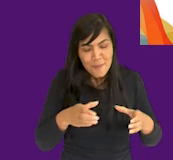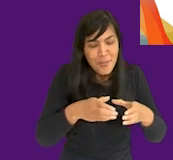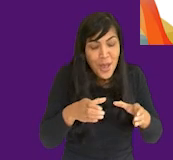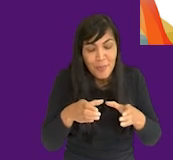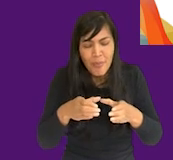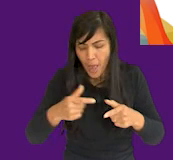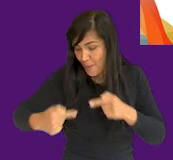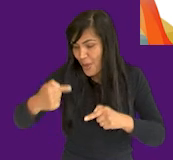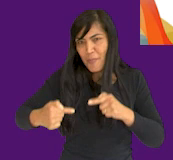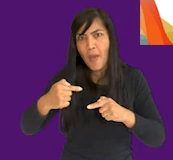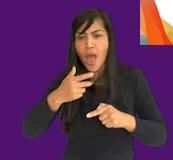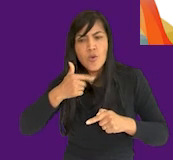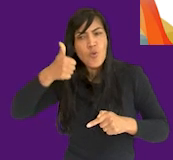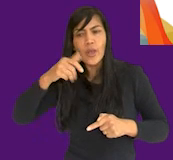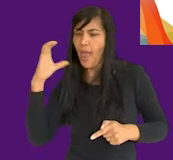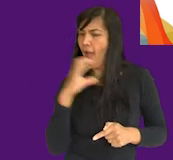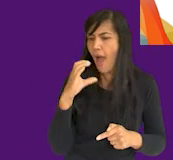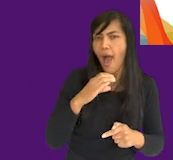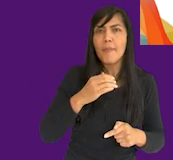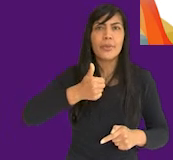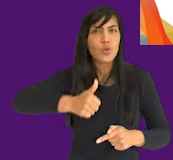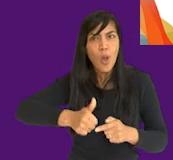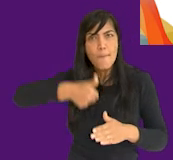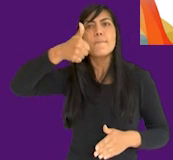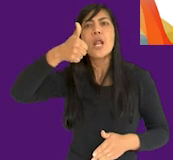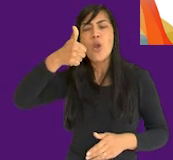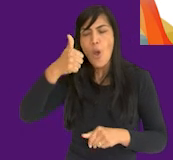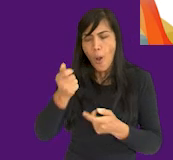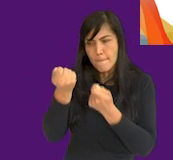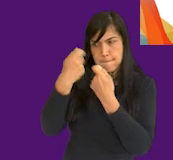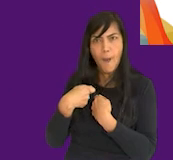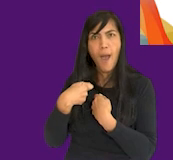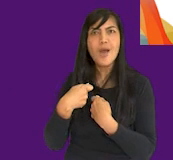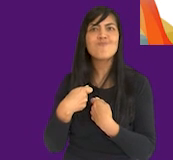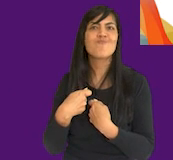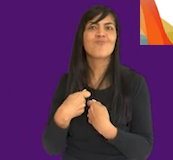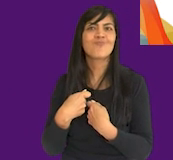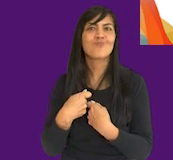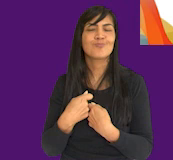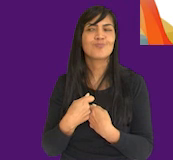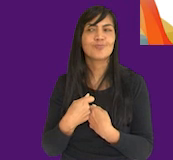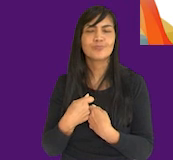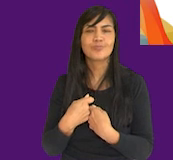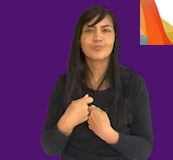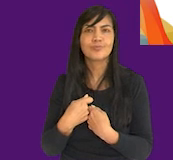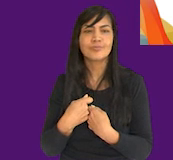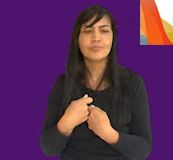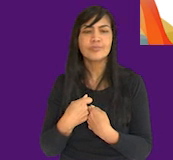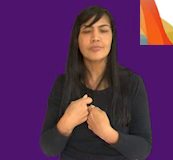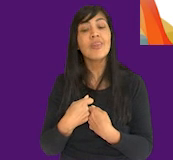equipes competem entre si um quer trabalhar mais rápido do que a outra e